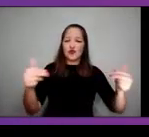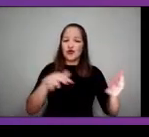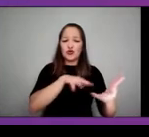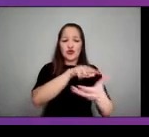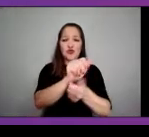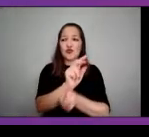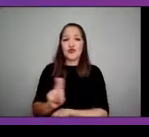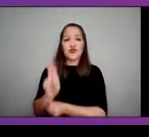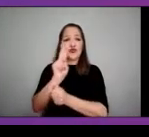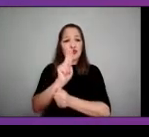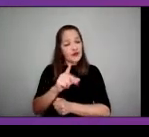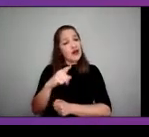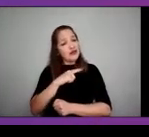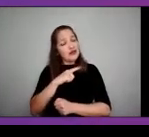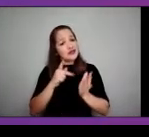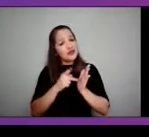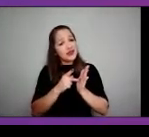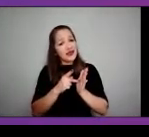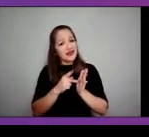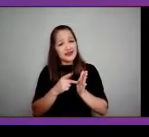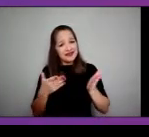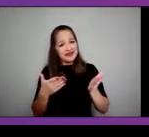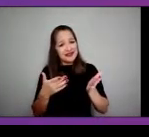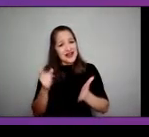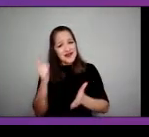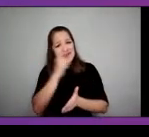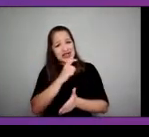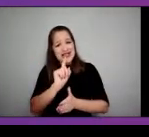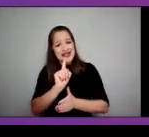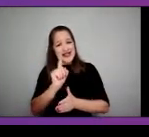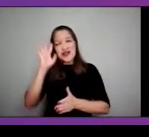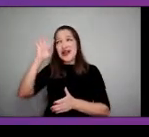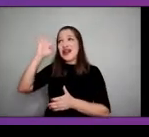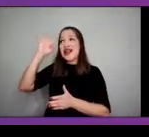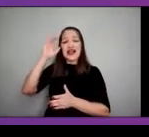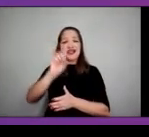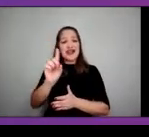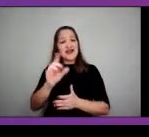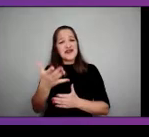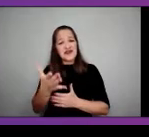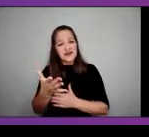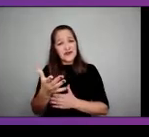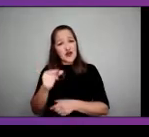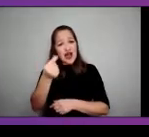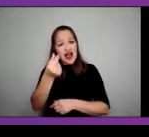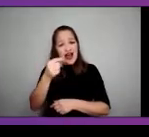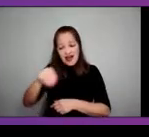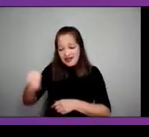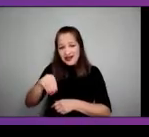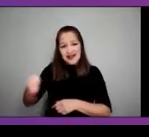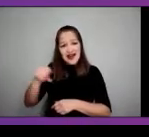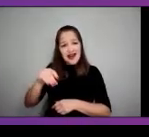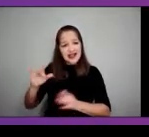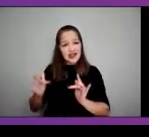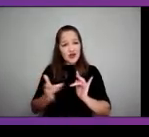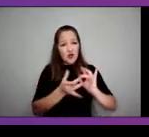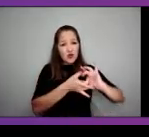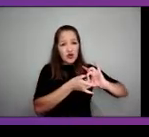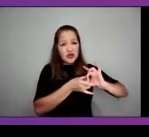ele existe de fato não é uma ficção não é uma fabulação ele existe né um grão de areia da e com sei lá o como